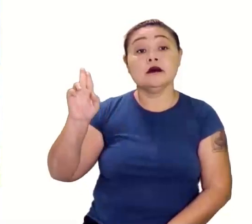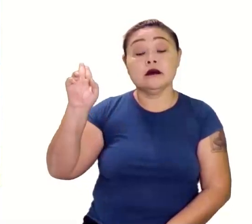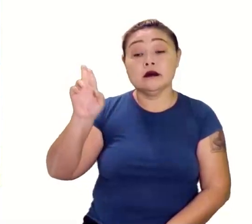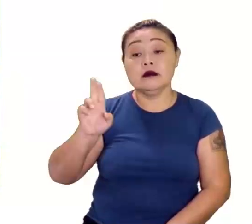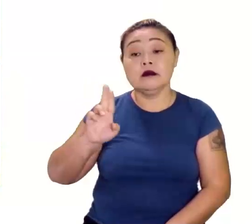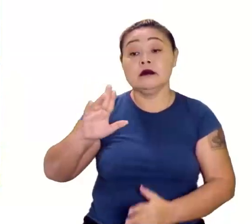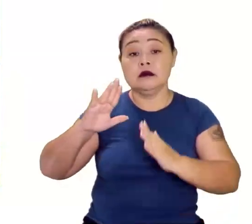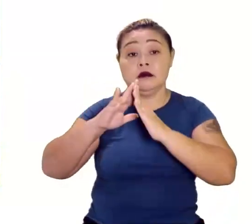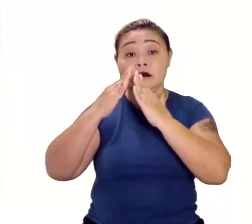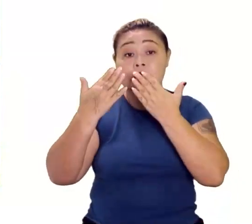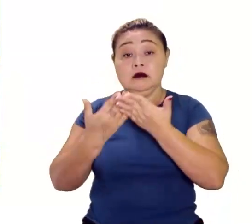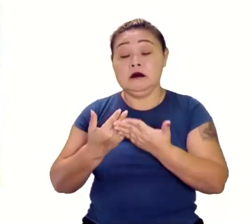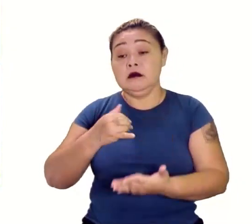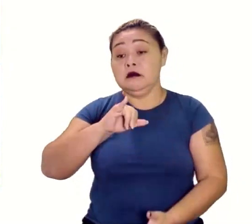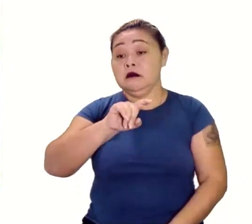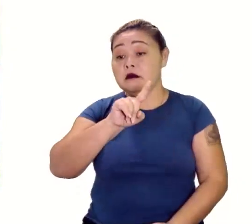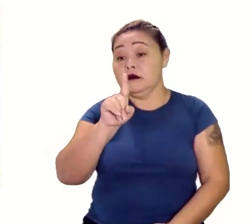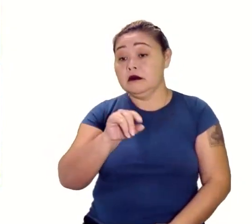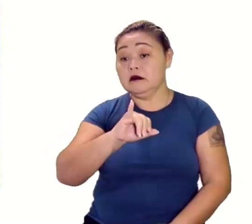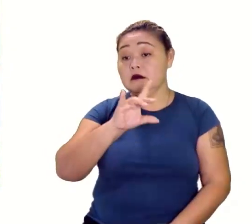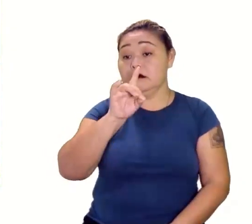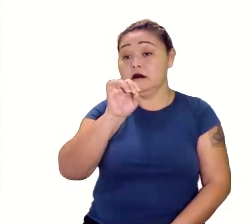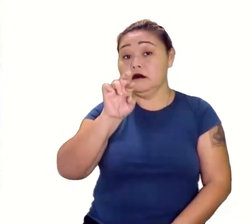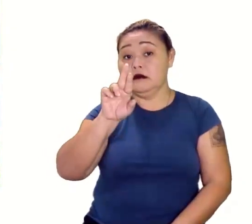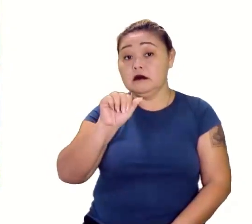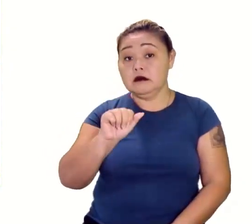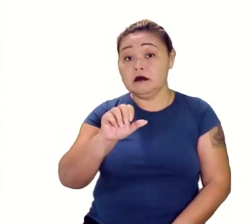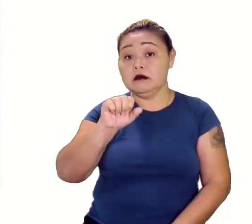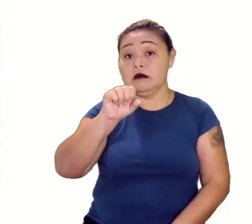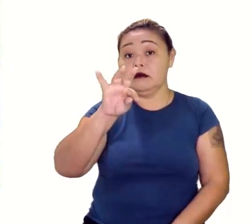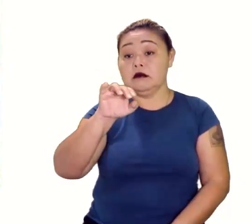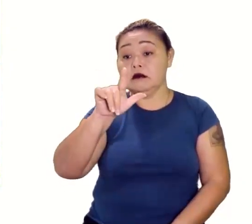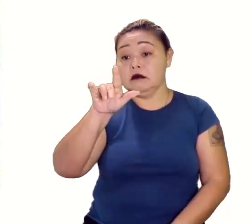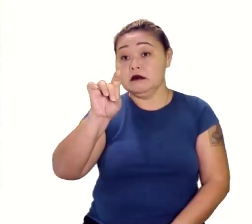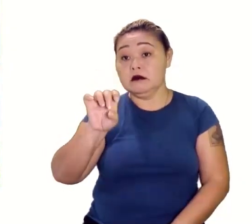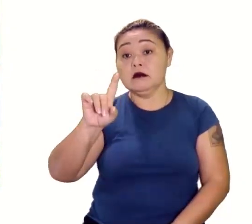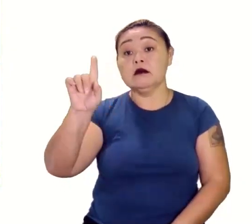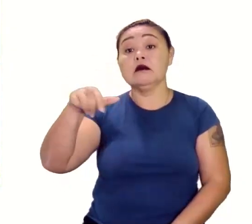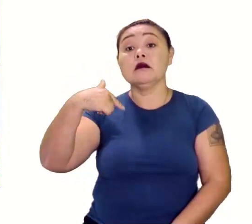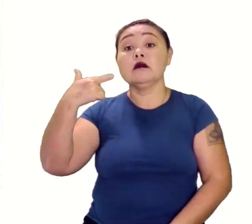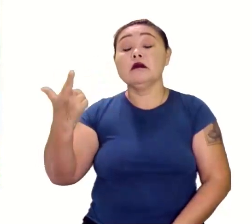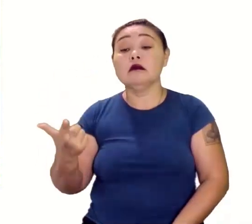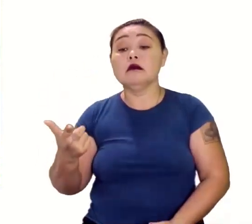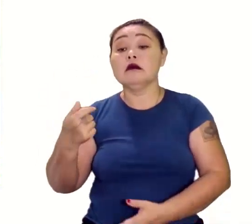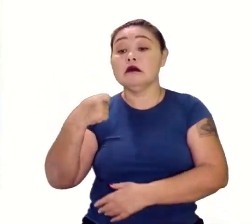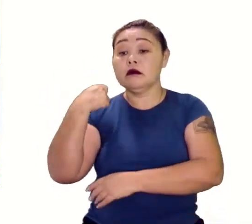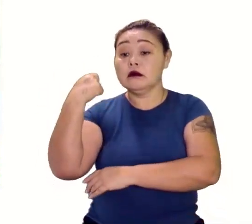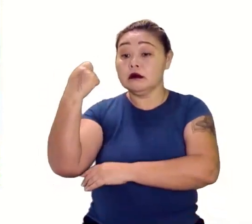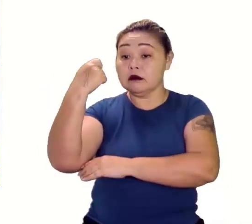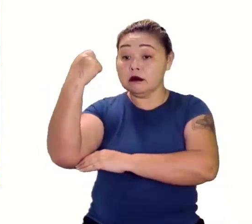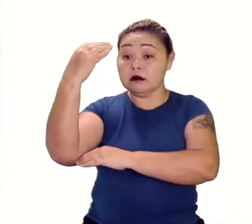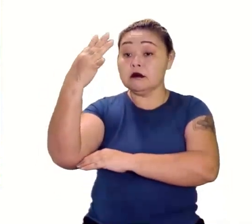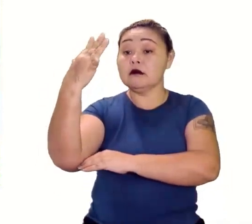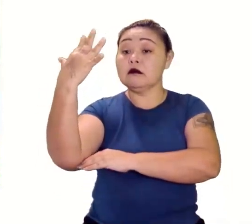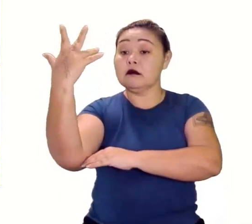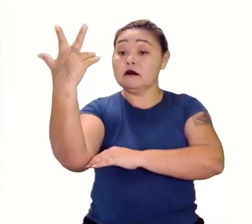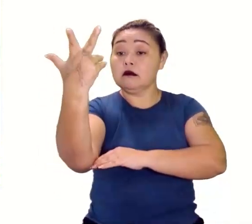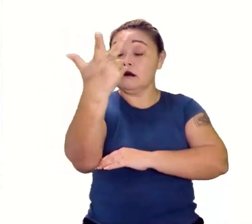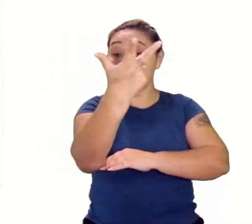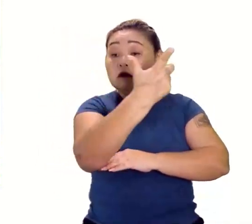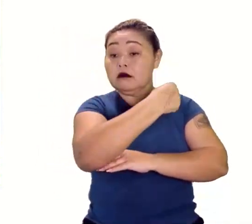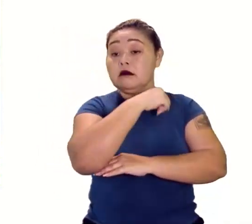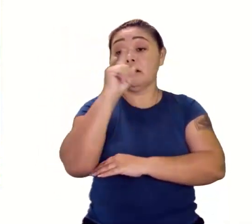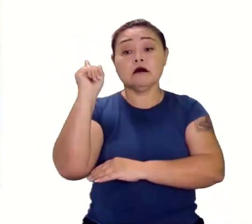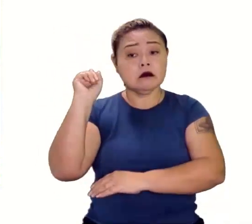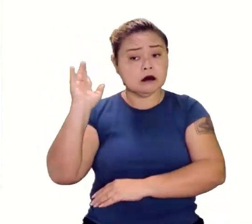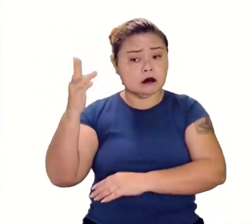escola é a Escola Isidoro Stedley, hein? Isidolândia, Alta Floresta, Rondônia. Nós fomos em